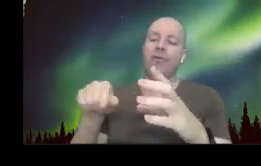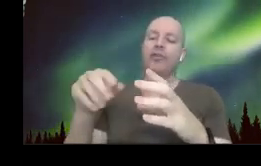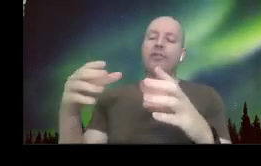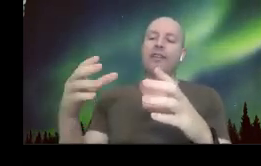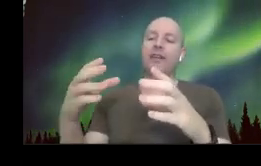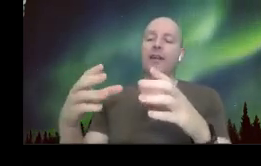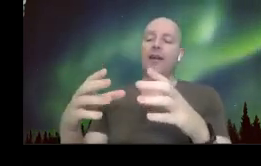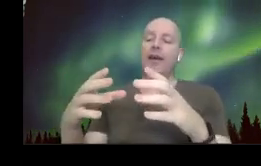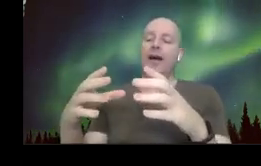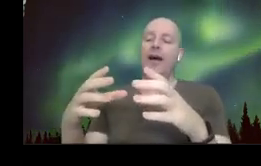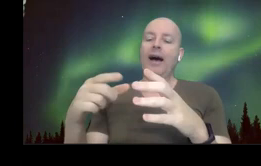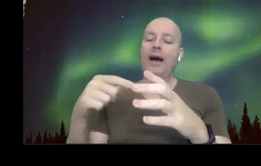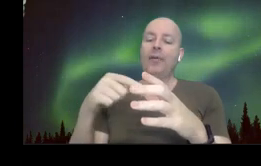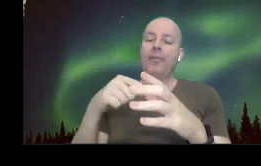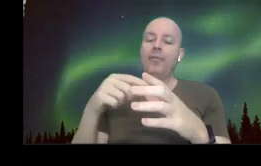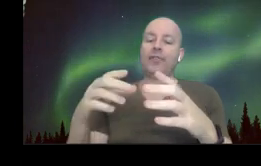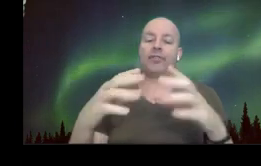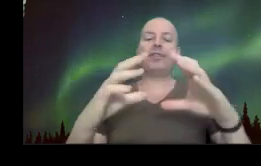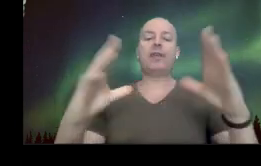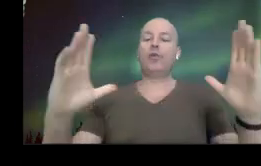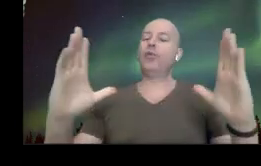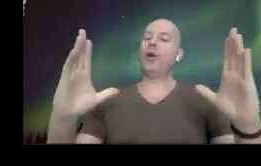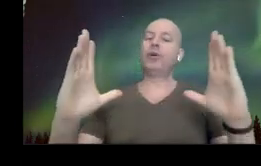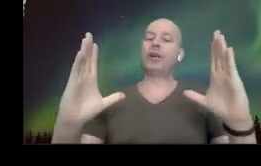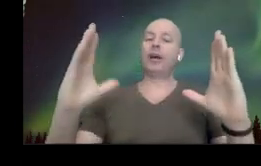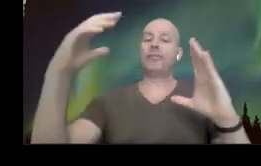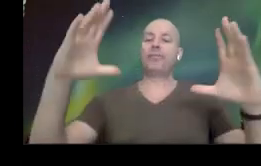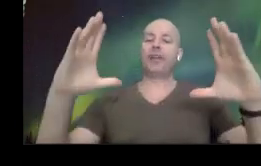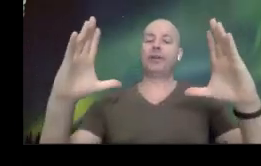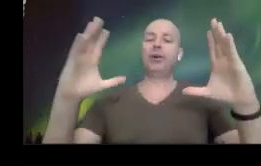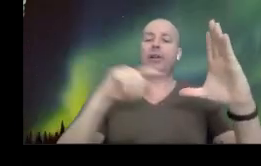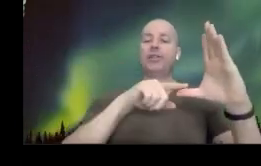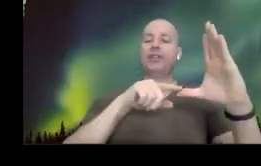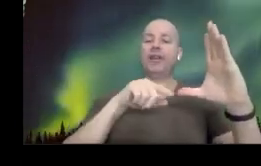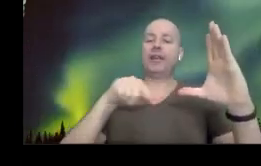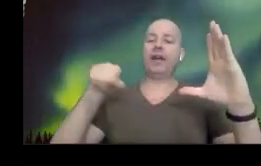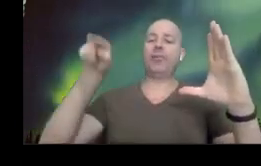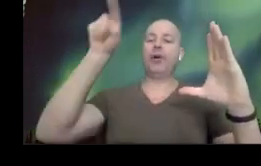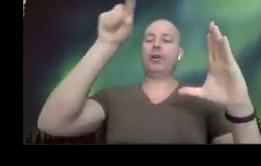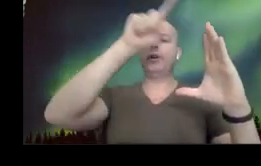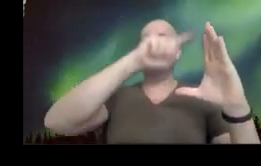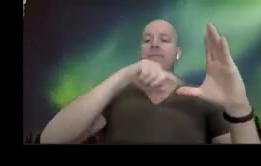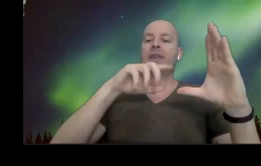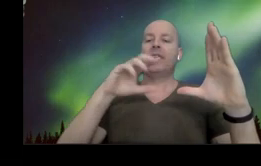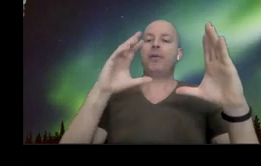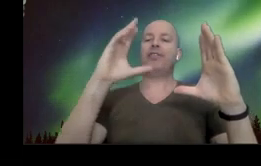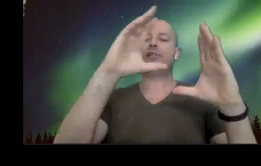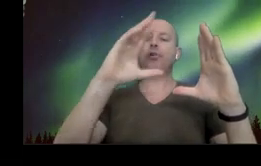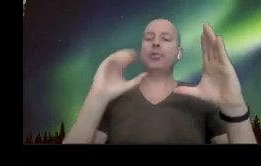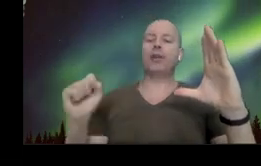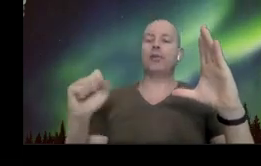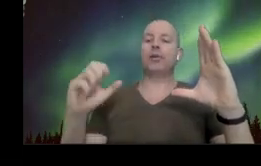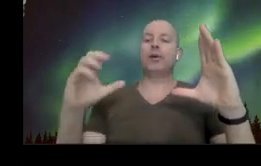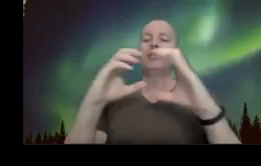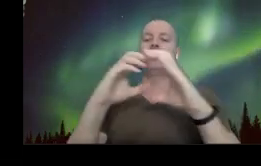exemplo. Você vai ter, se você tem uma única grandona, você tem aqui a borda e